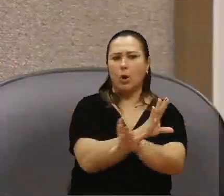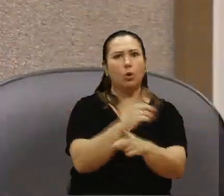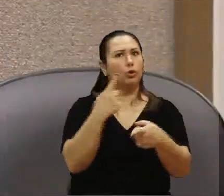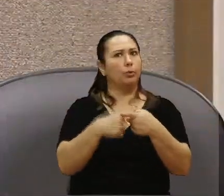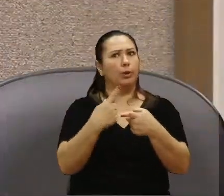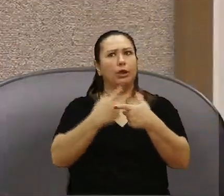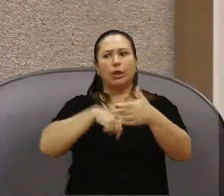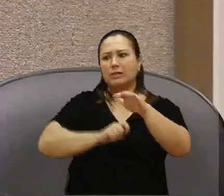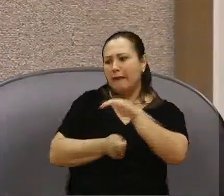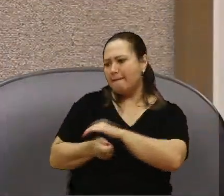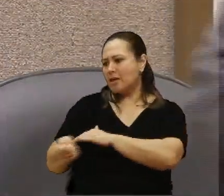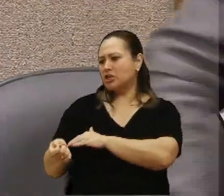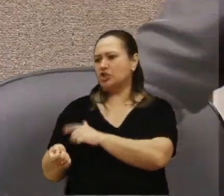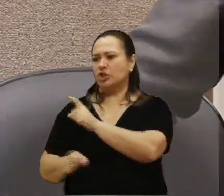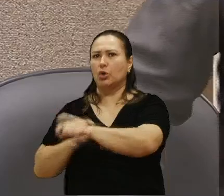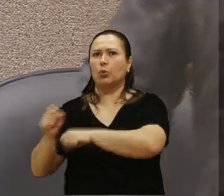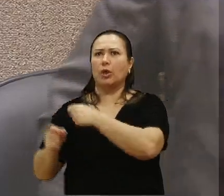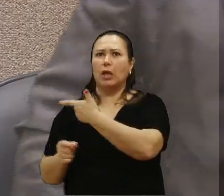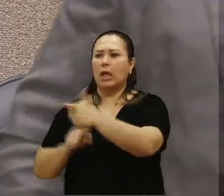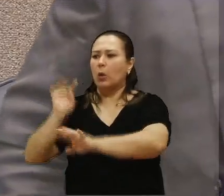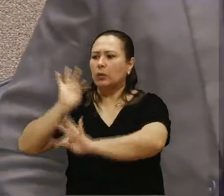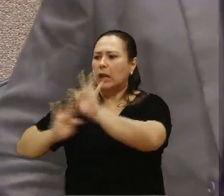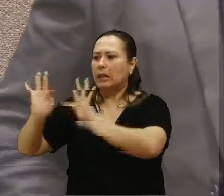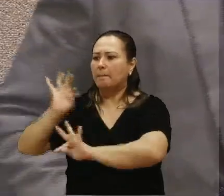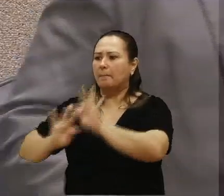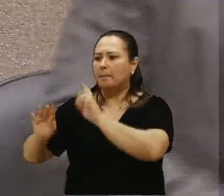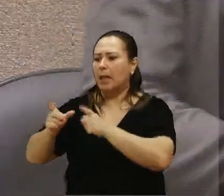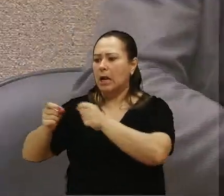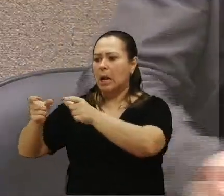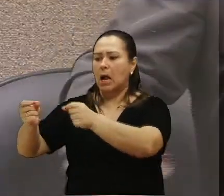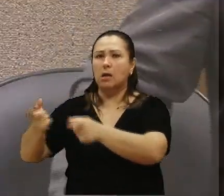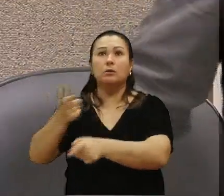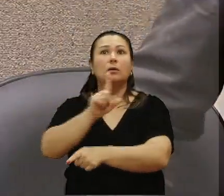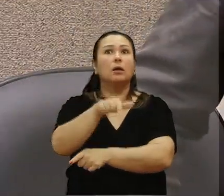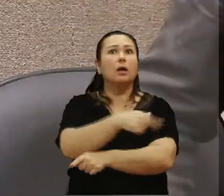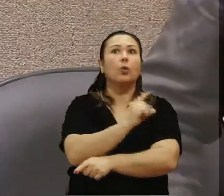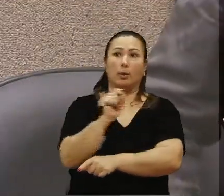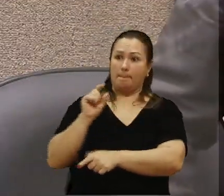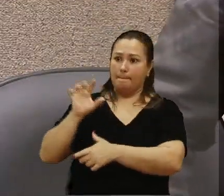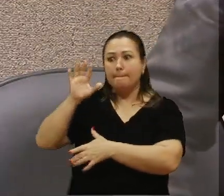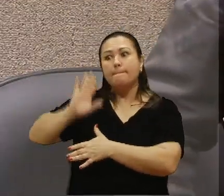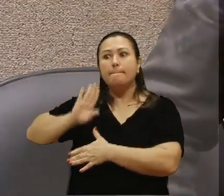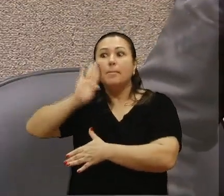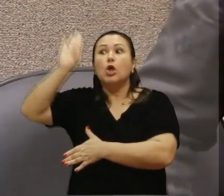investir o dinheiro no UNACOM, no tratamento do câncer. Isso chama-se prioridade.